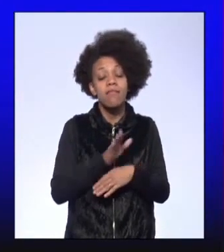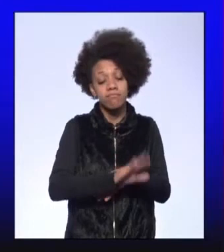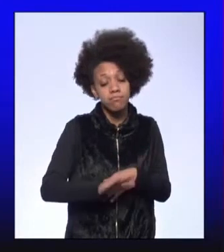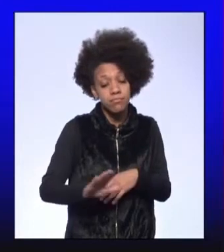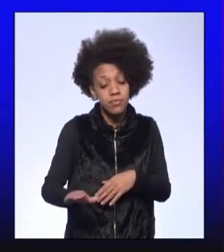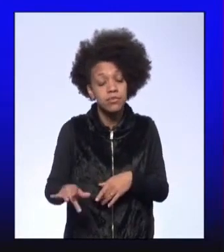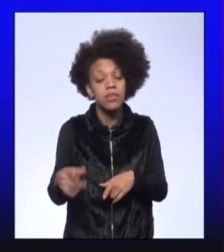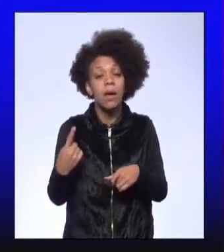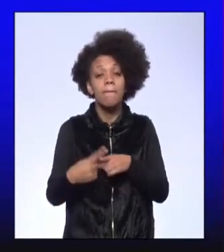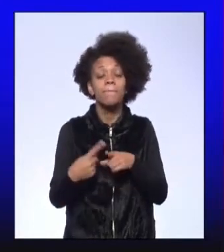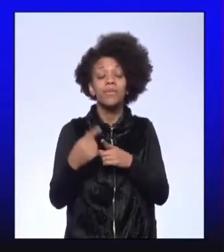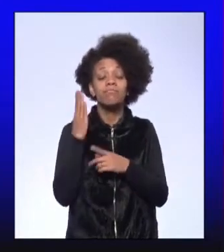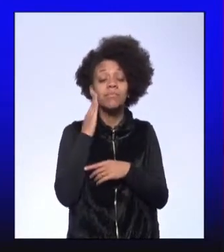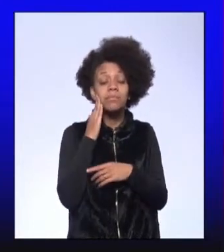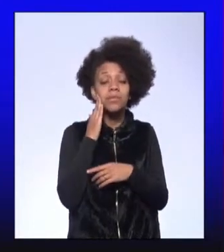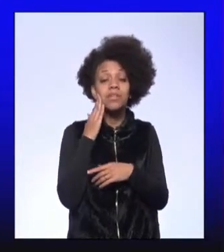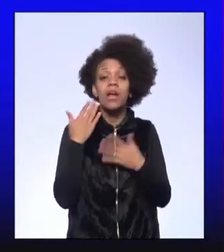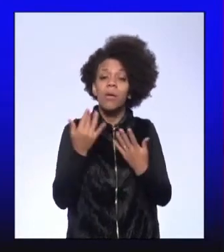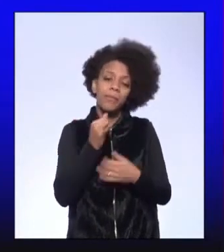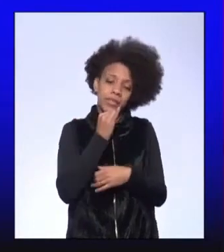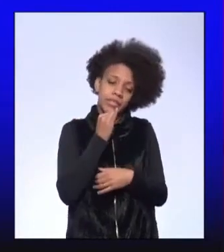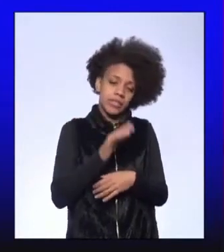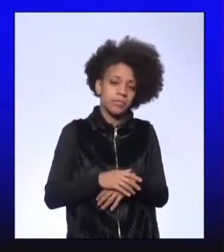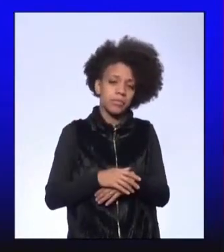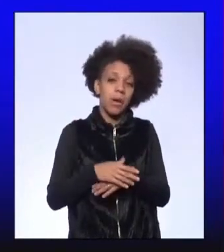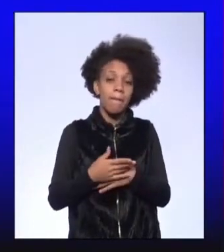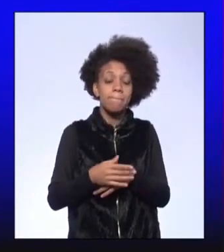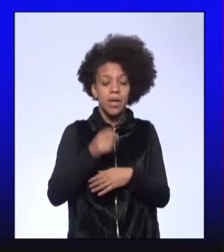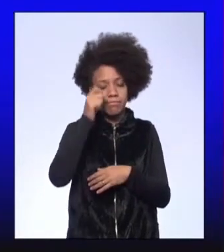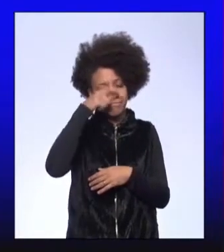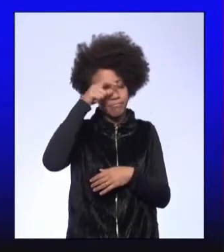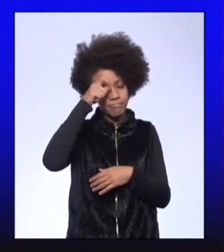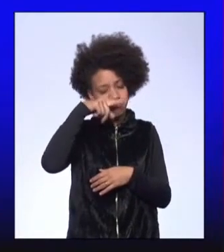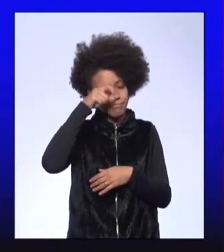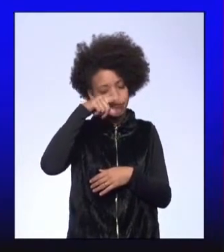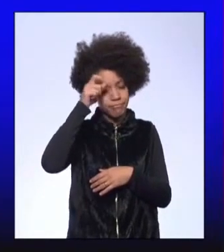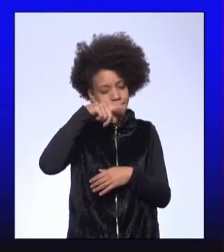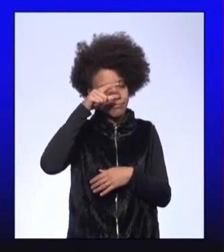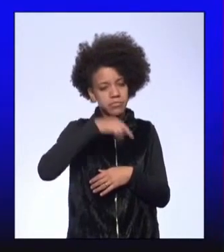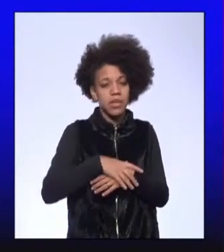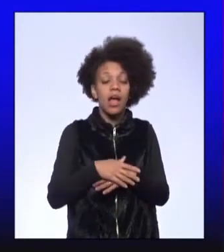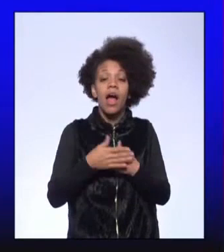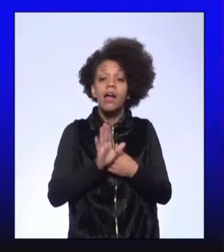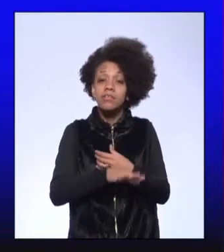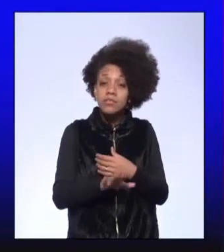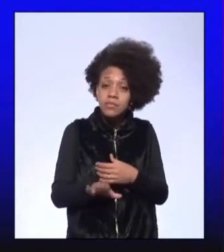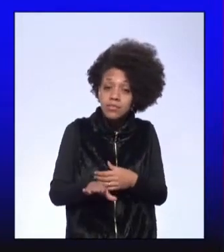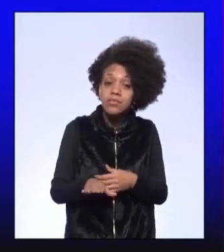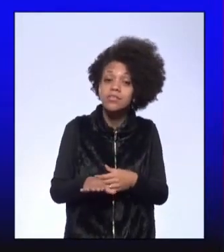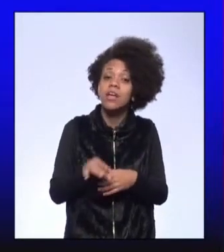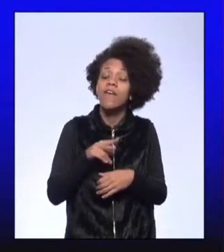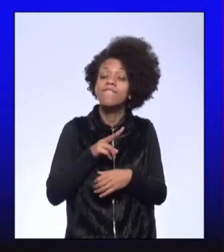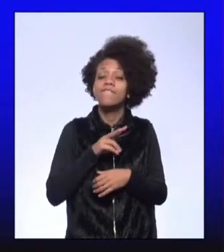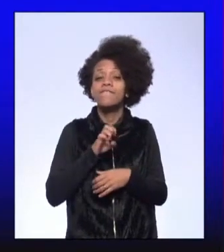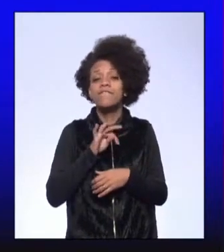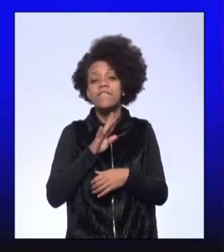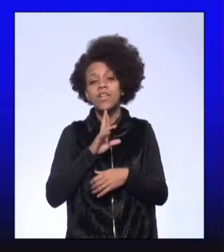crianças, porque sabíamos que, por exemplo, para a gripe, para o vírus influenza, as crianças são